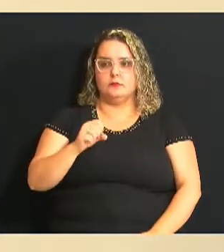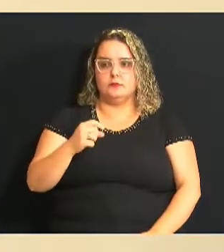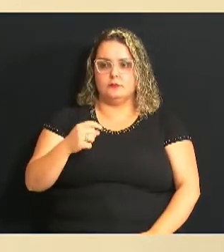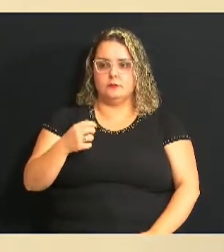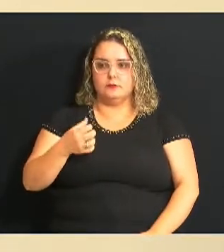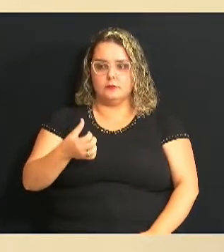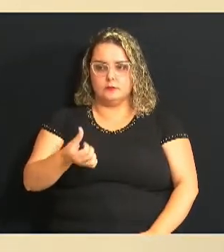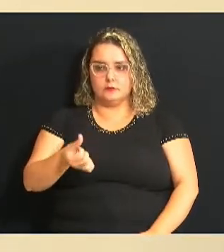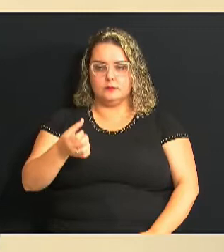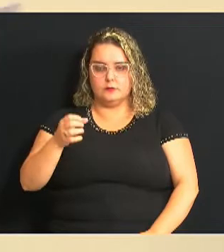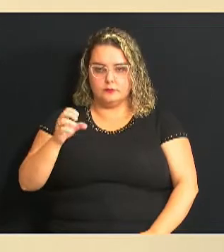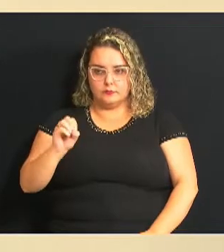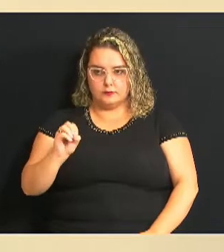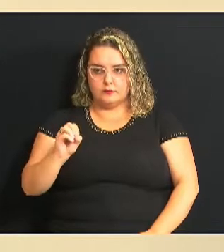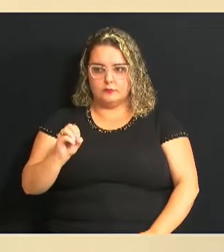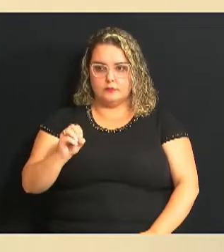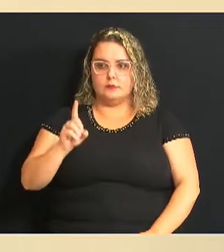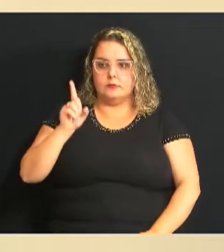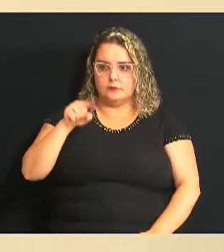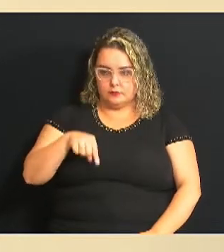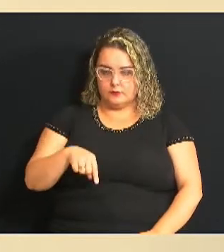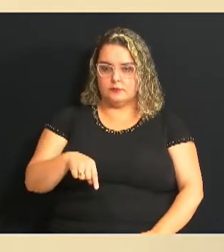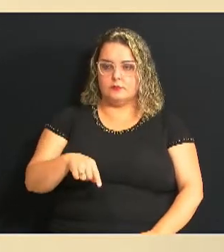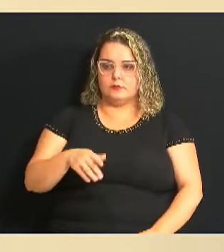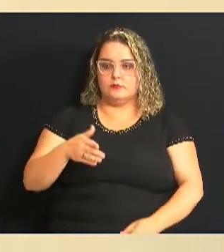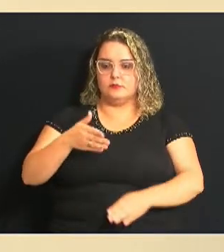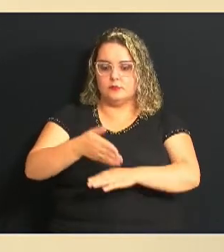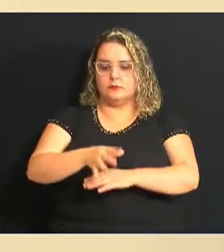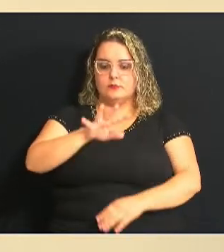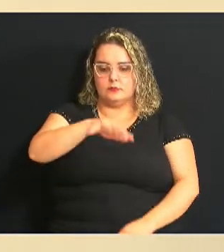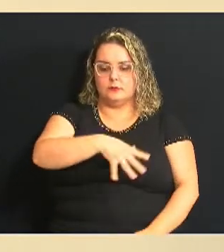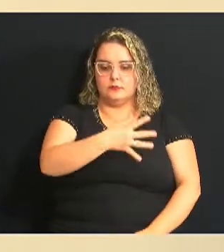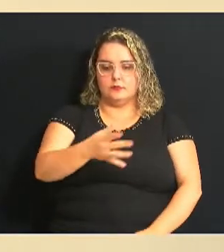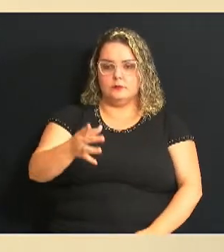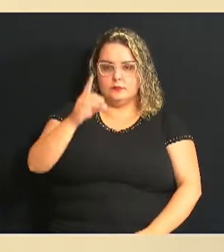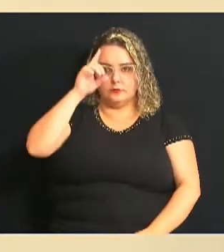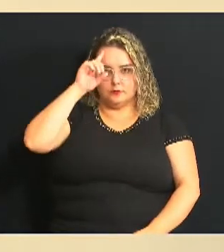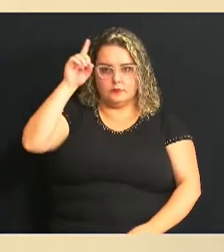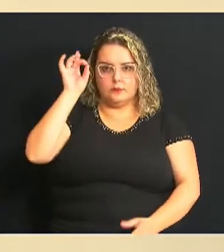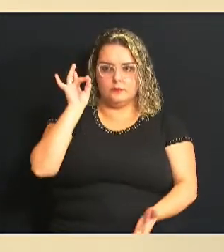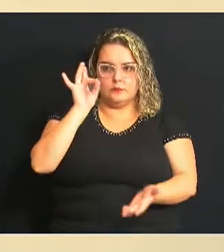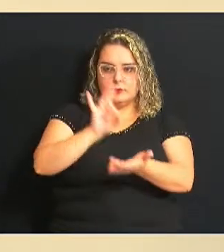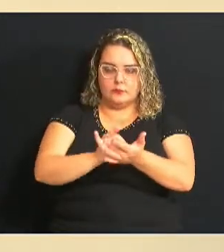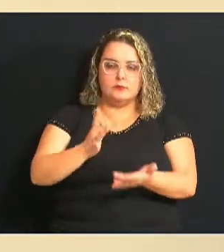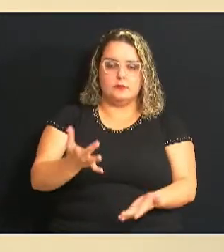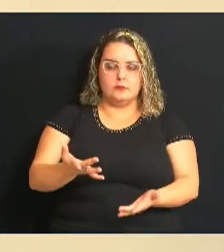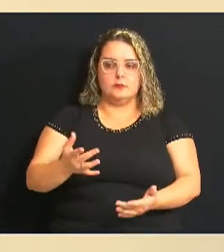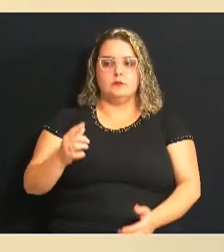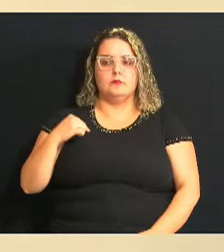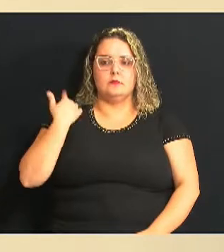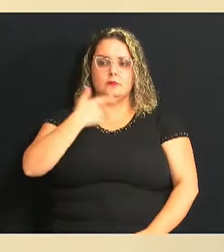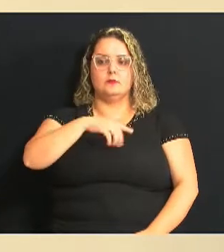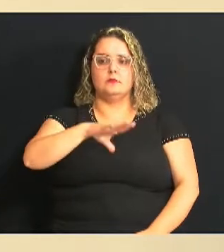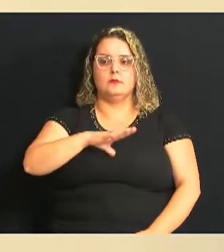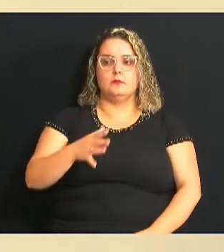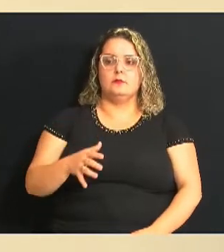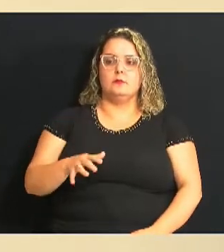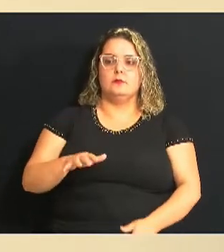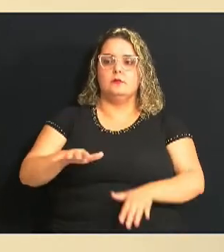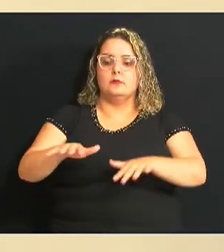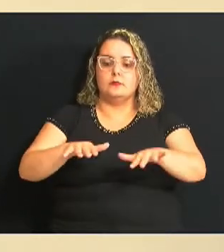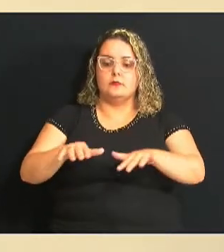14.860. Então faz parte do calendário de eventos da nossa cidade. O movimento da reforma,